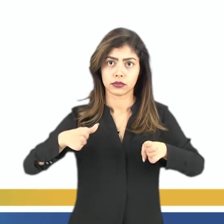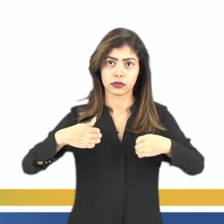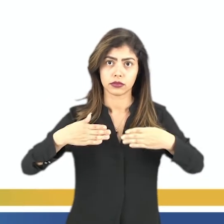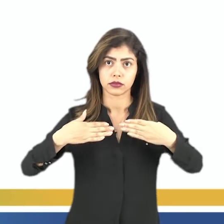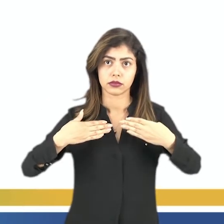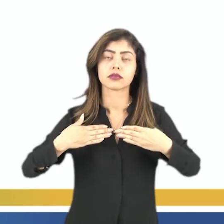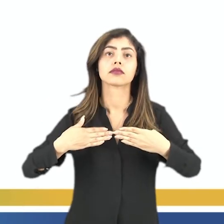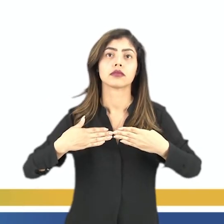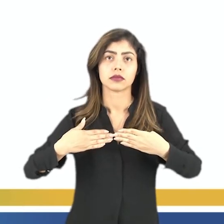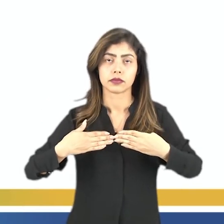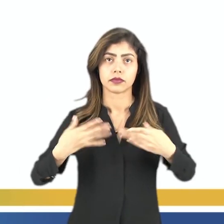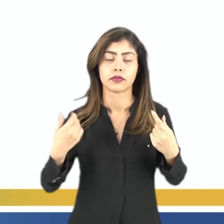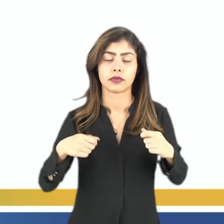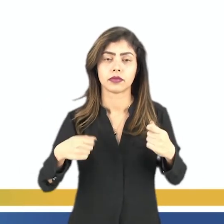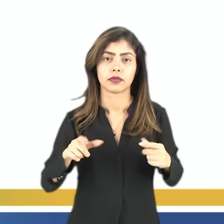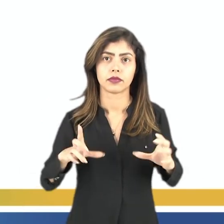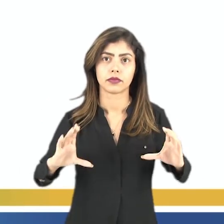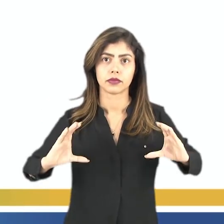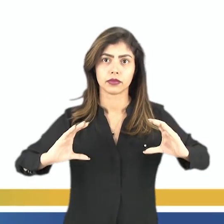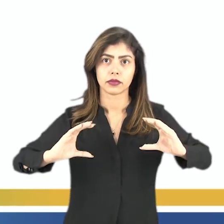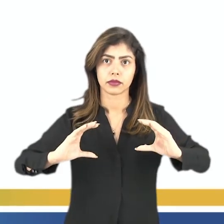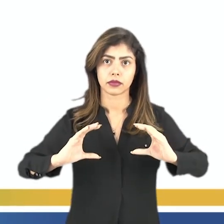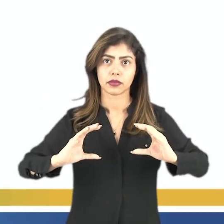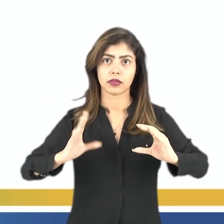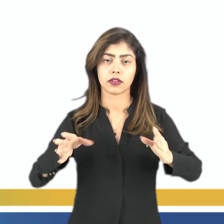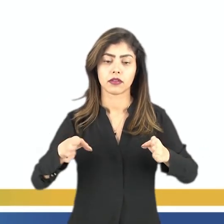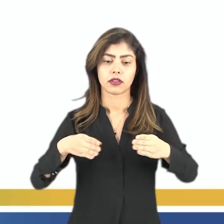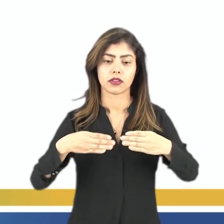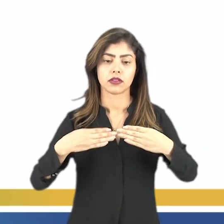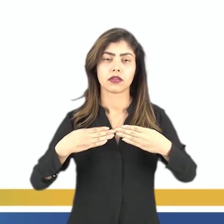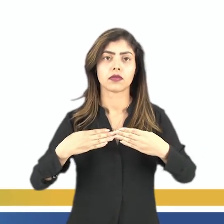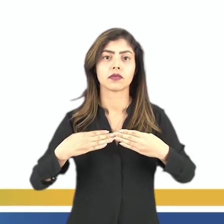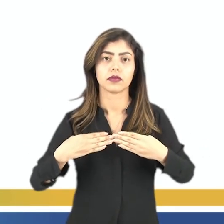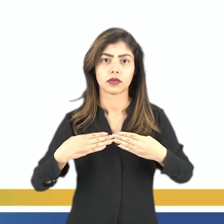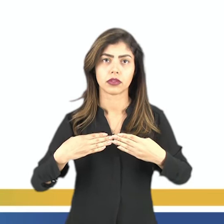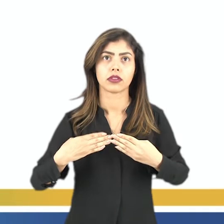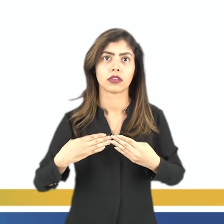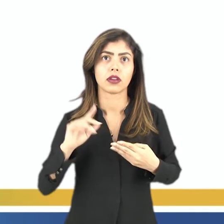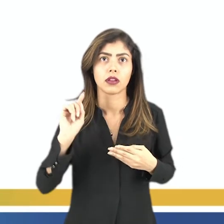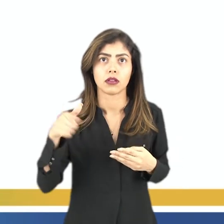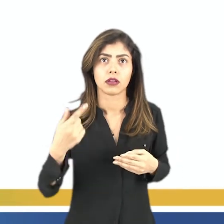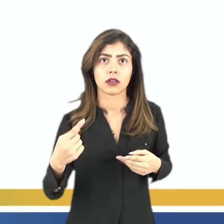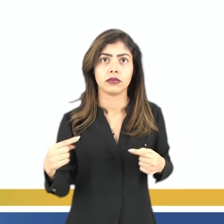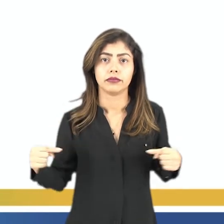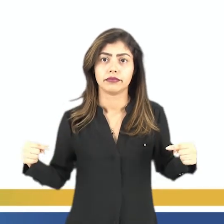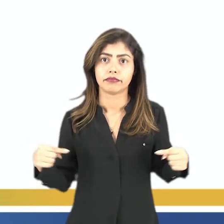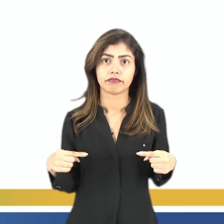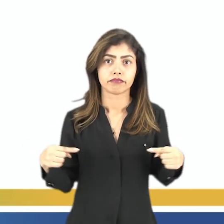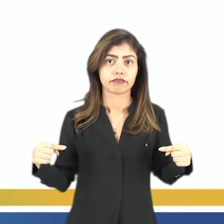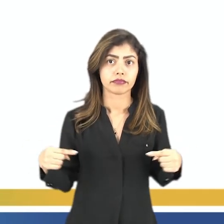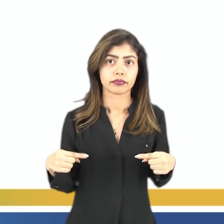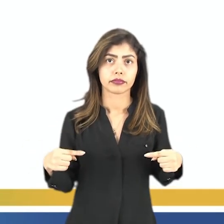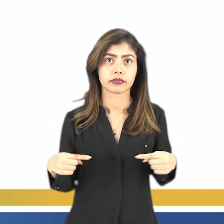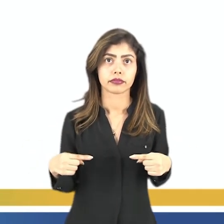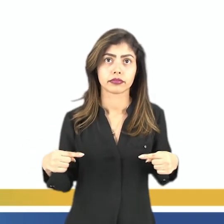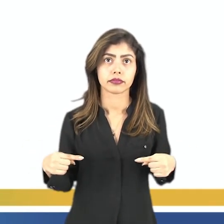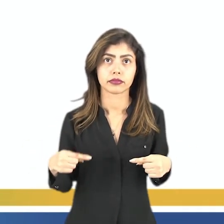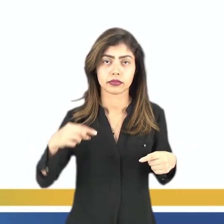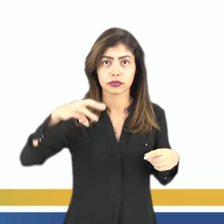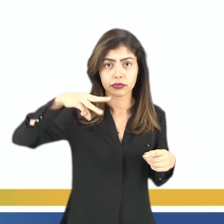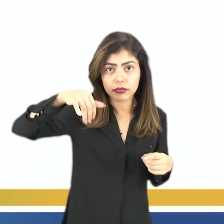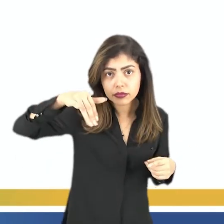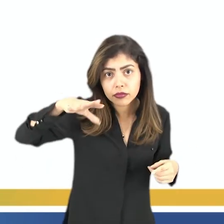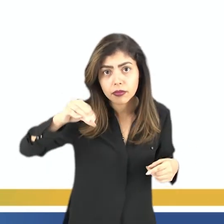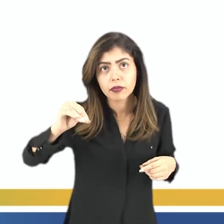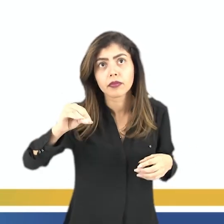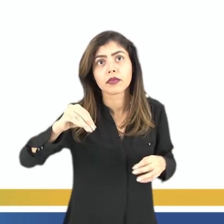que os circuitos elétricos eles precisam ser fechados para funcionar corretamente, e o outro ponto está ligado na parte do meio ali